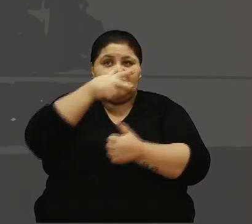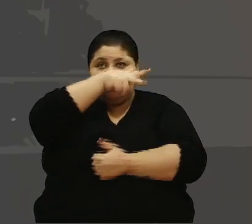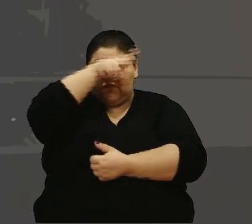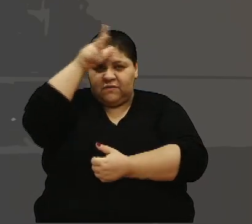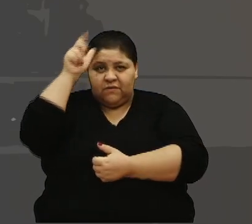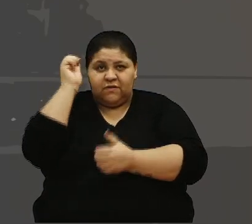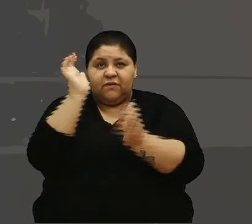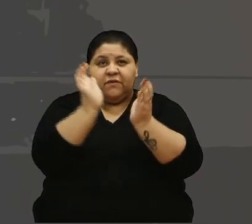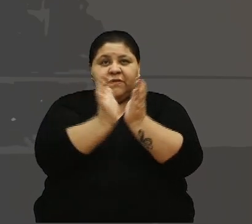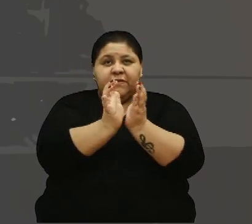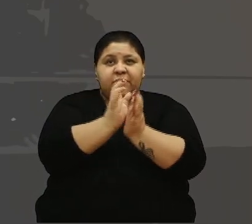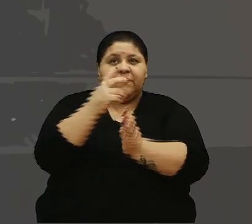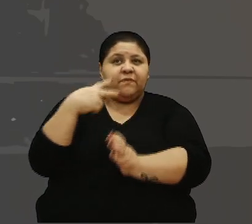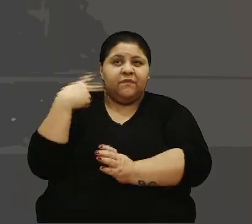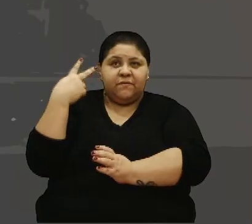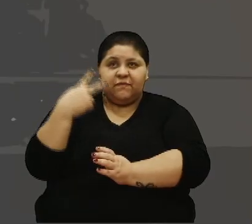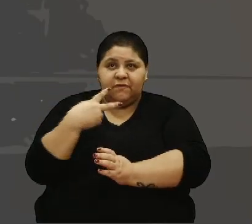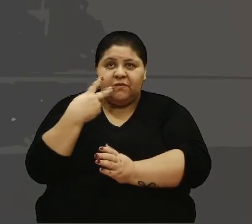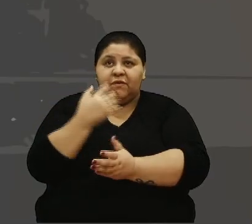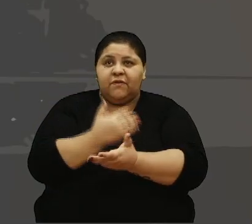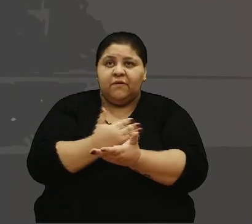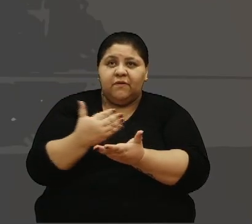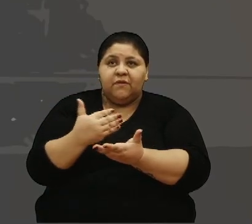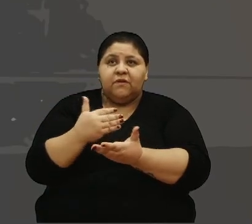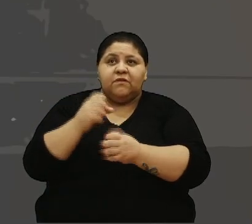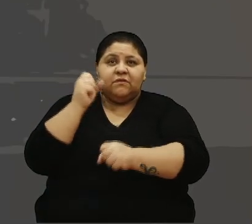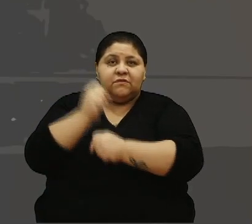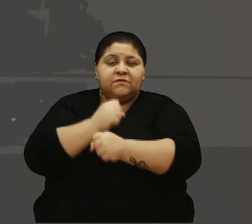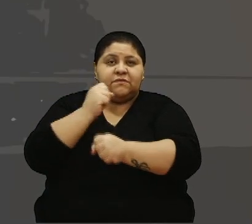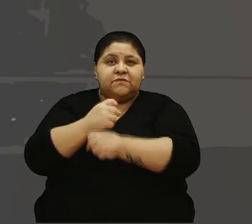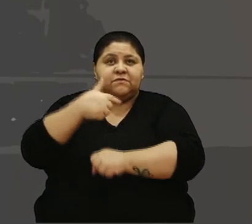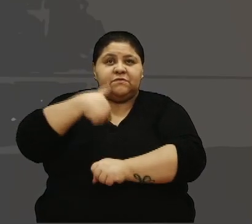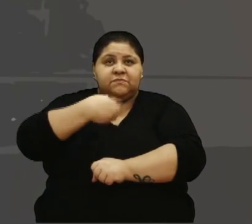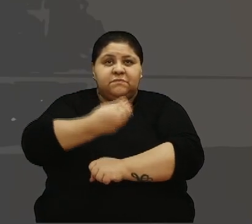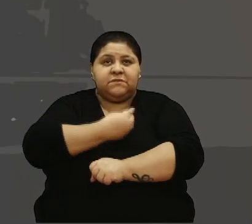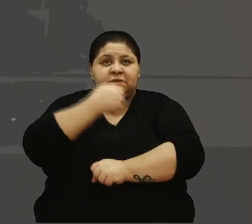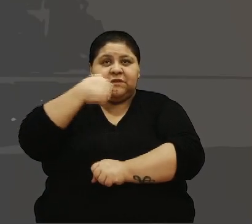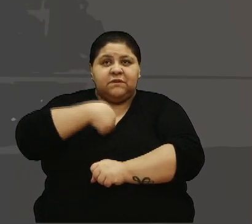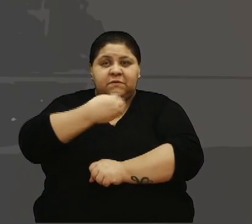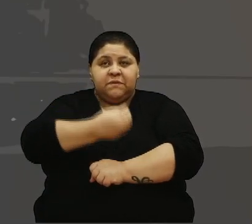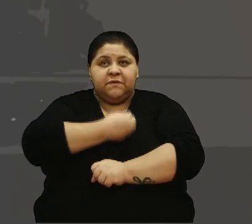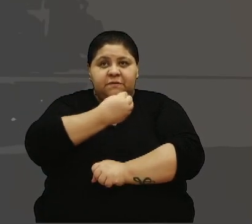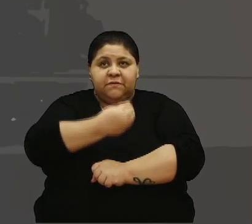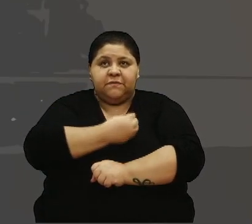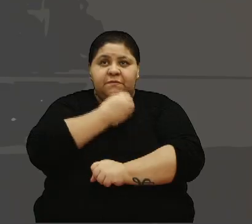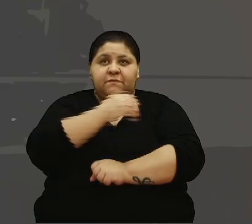os colegas vereadores, dando o início das obras do Minha Casa Minha Vida lá no São Genaro.